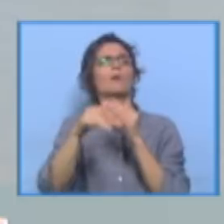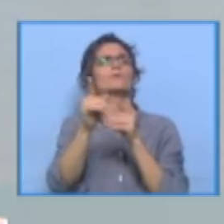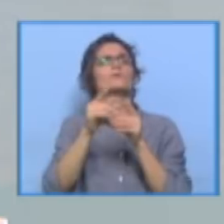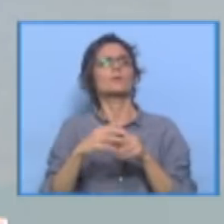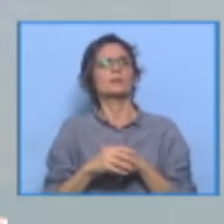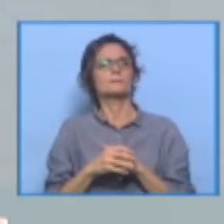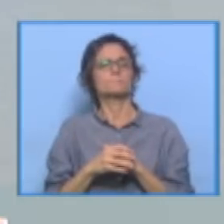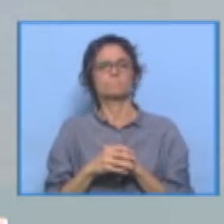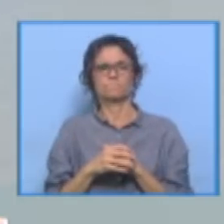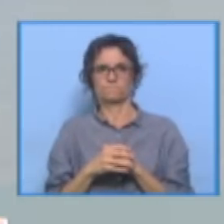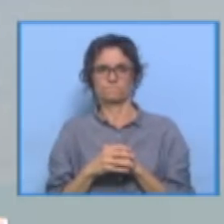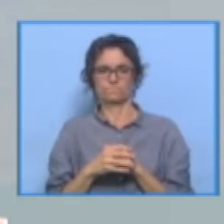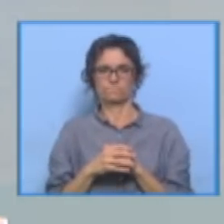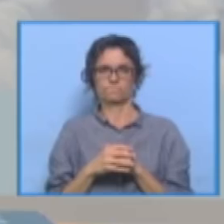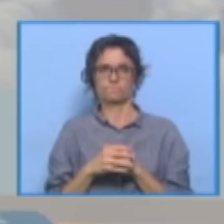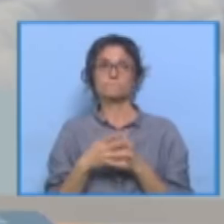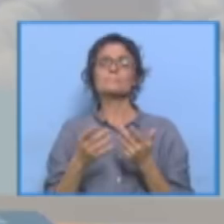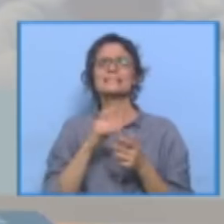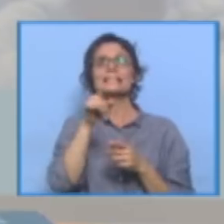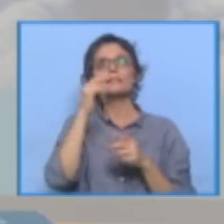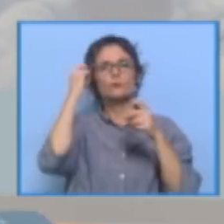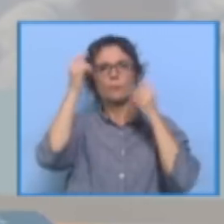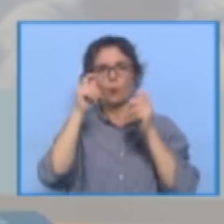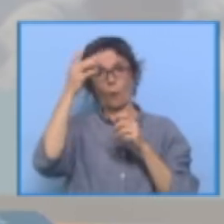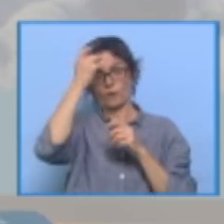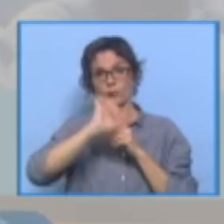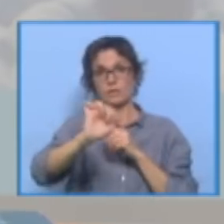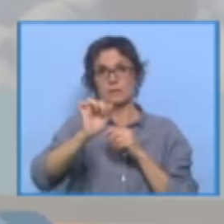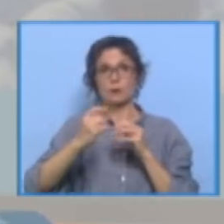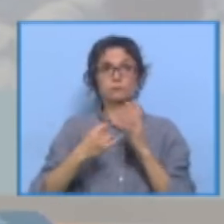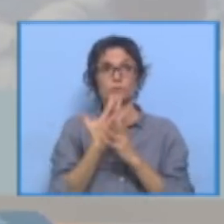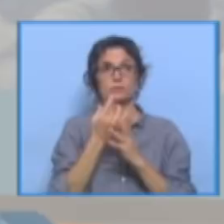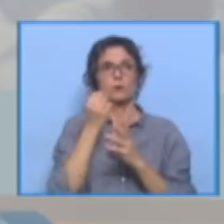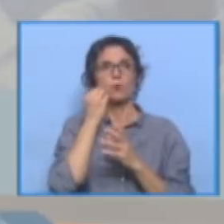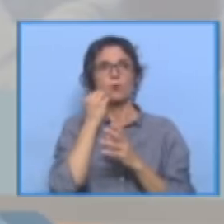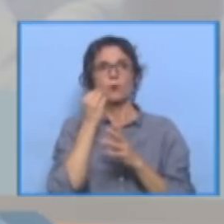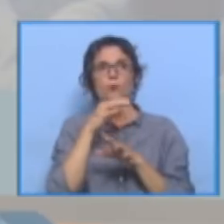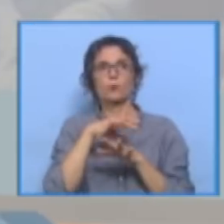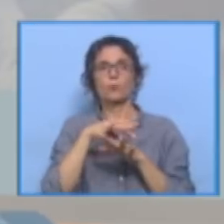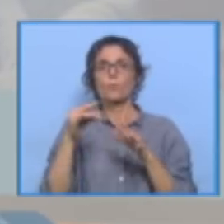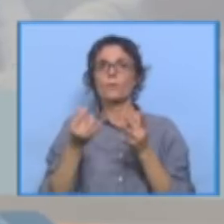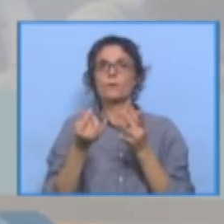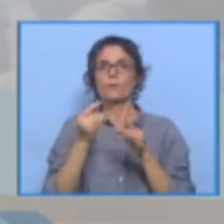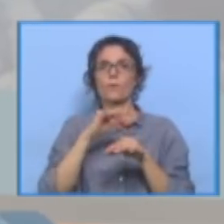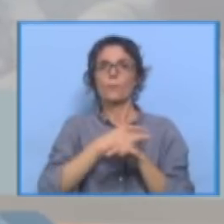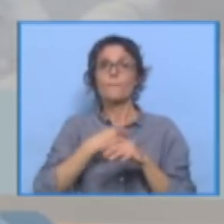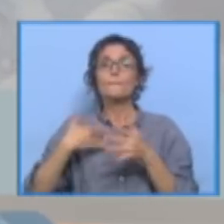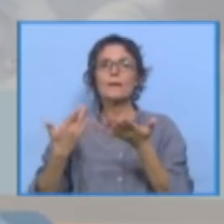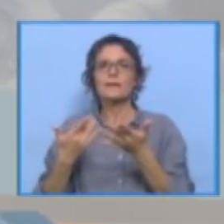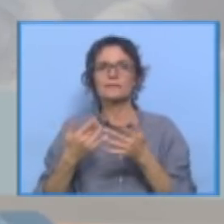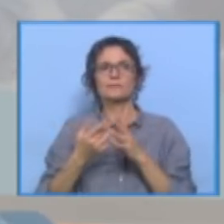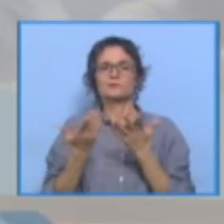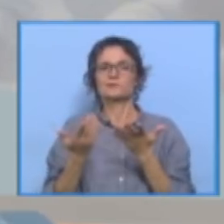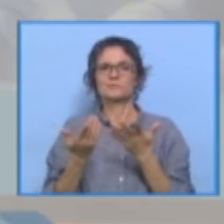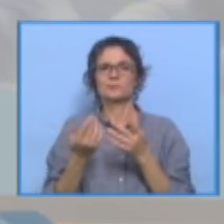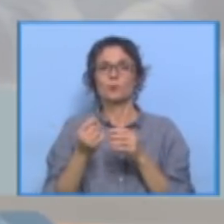enquanto sacerdote? De facto, eu desde que me conheço, porque gosto sempre da área médica, sempre estudei estes assuntos, sempre me